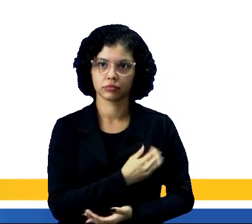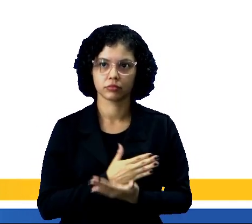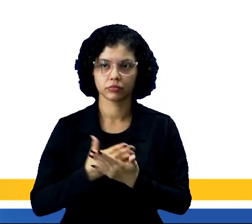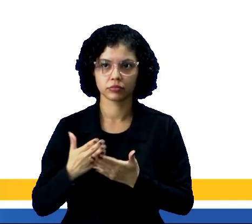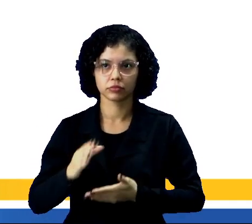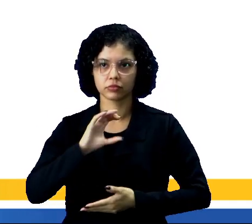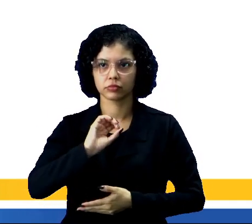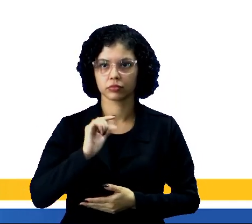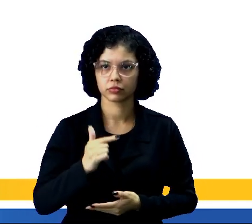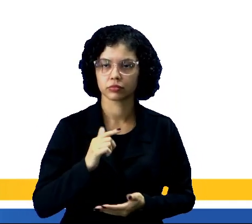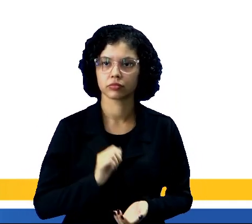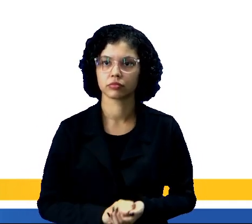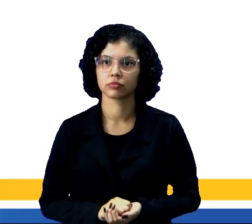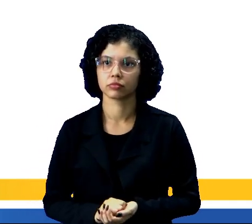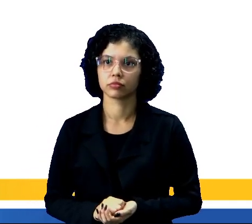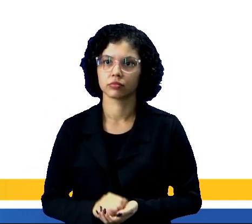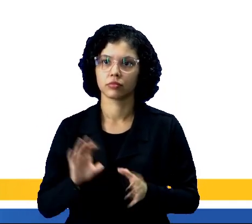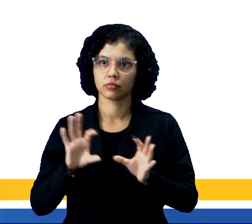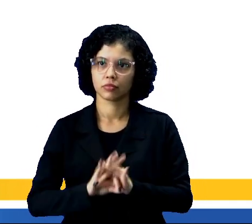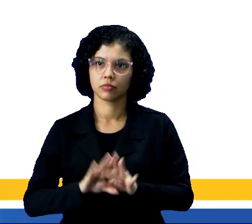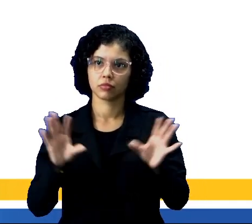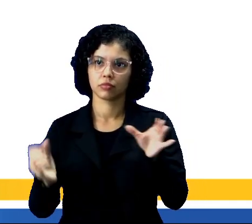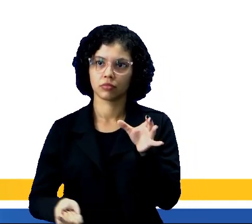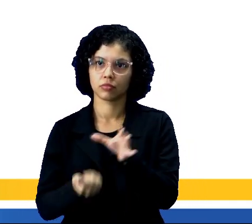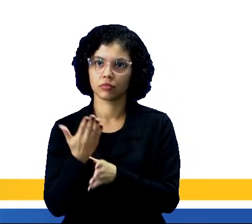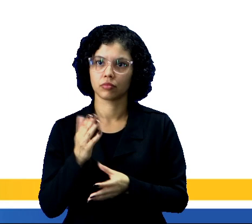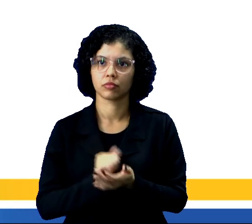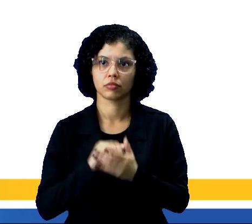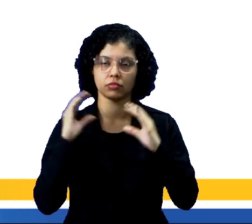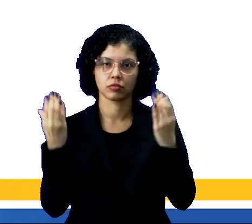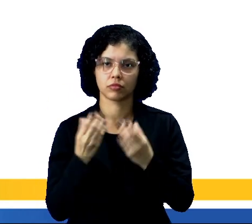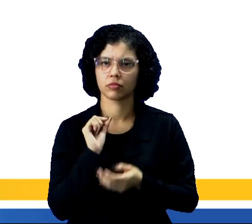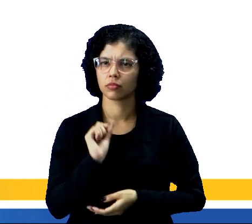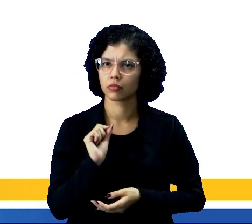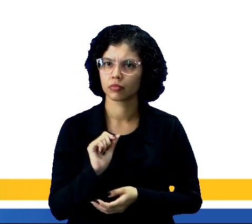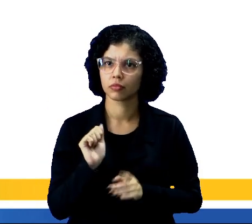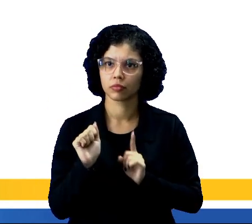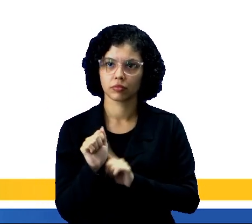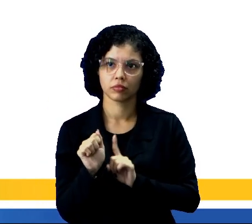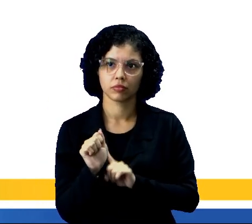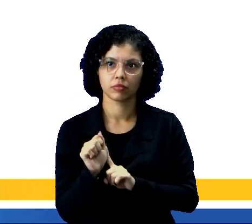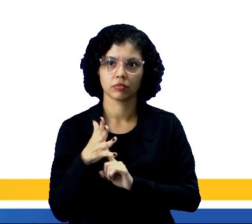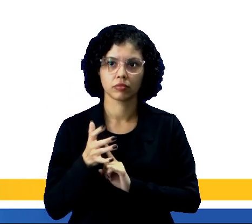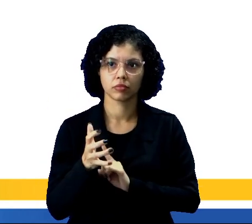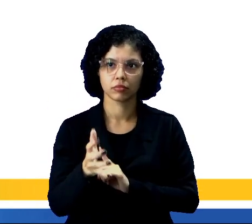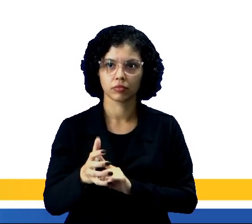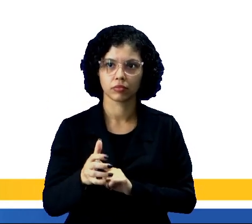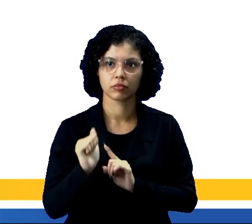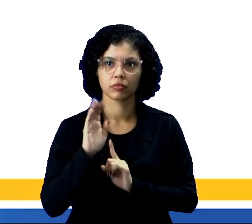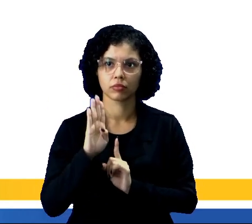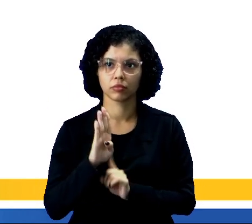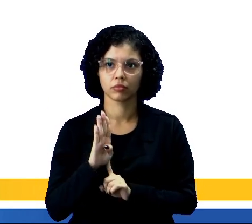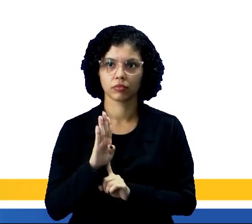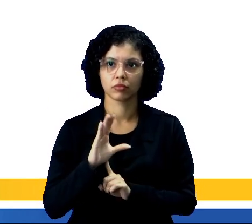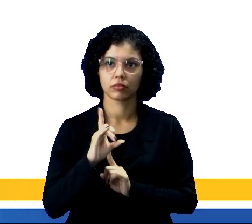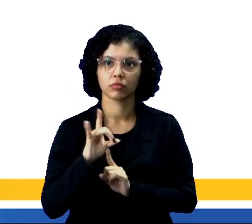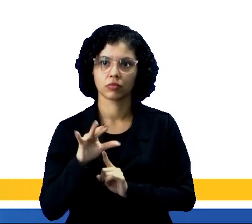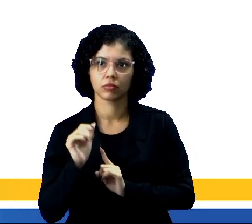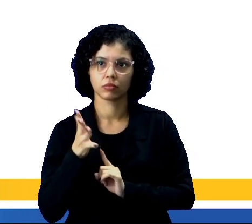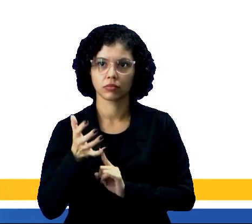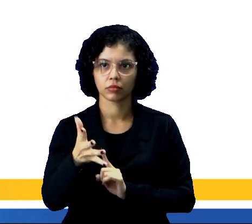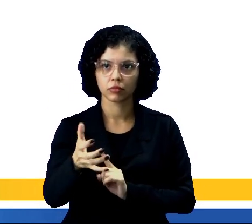vivos. Inicialmente o oxigênio foi liberado graças ao surgimento de seres do tipo: letra A, bactérias,